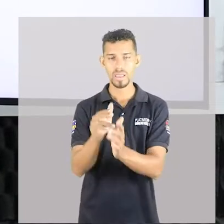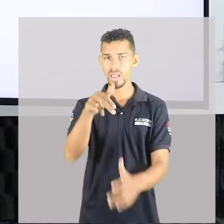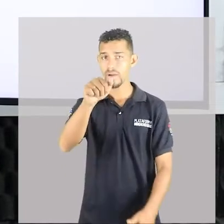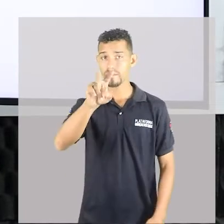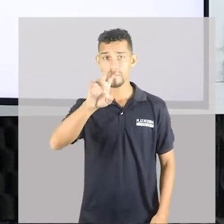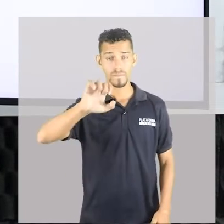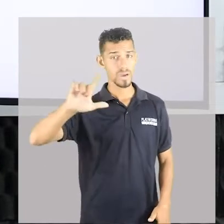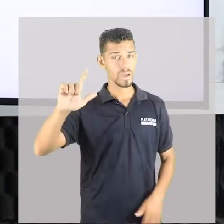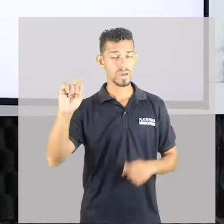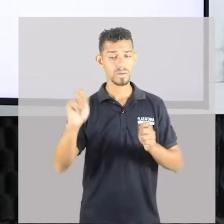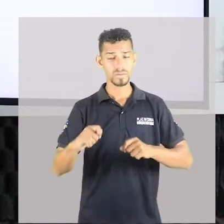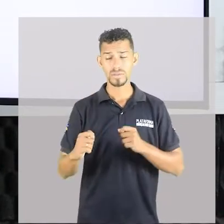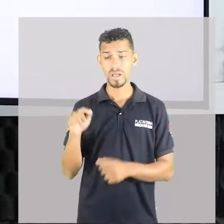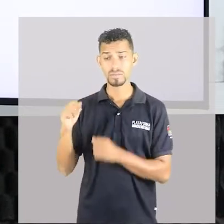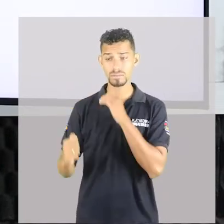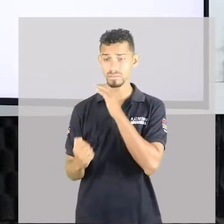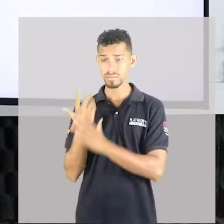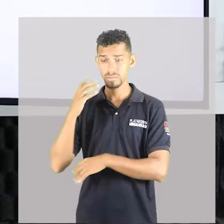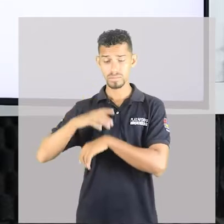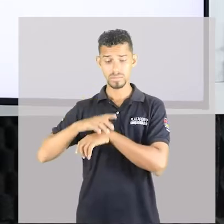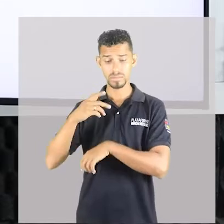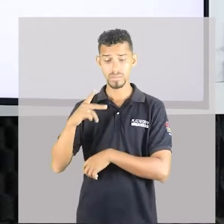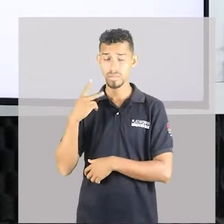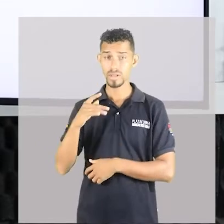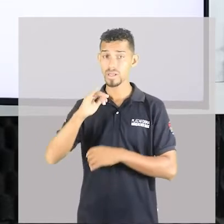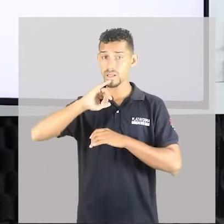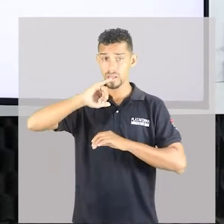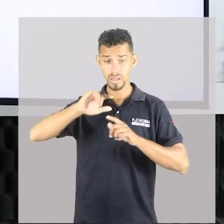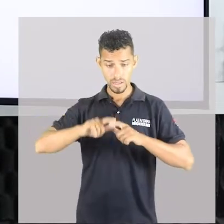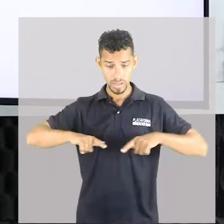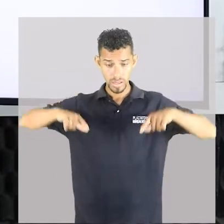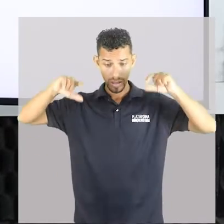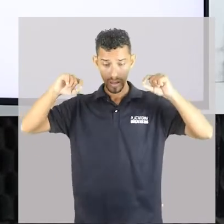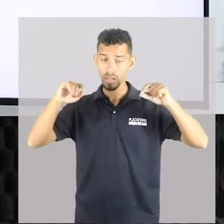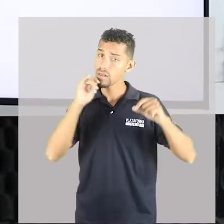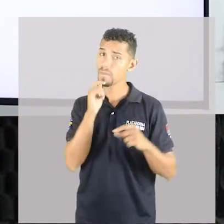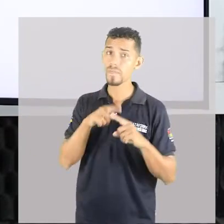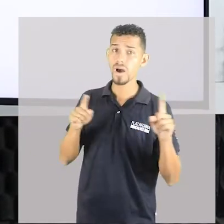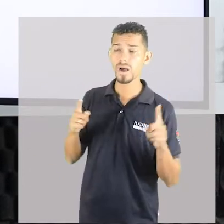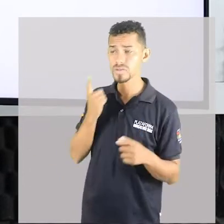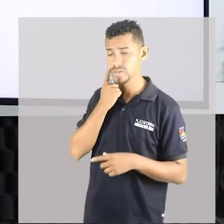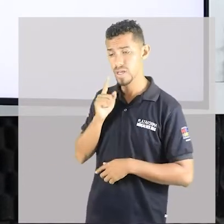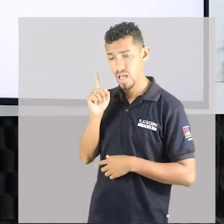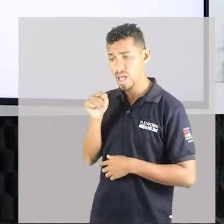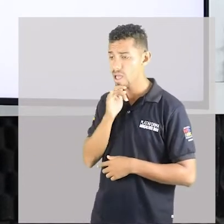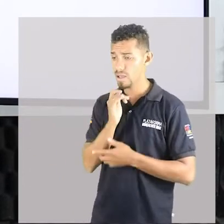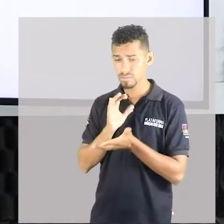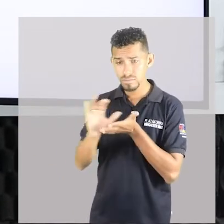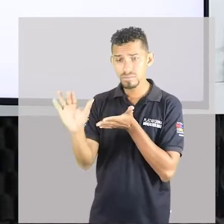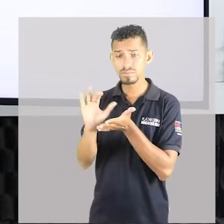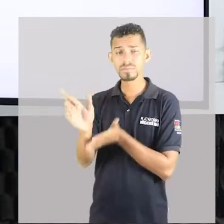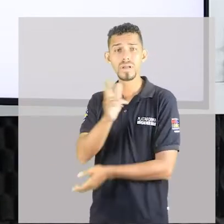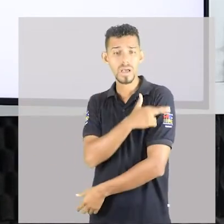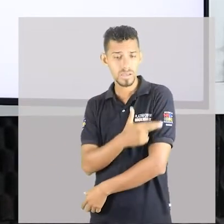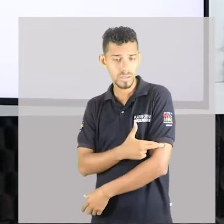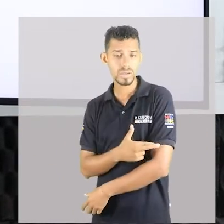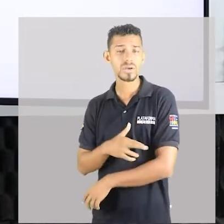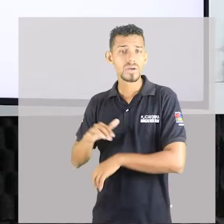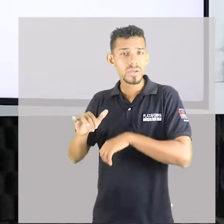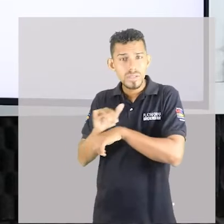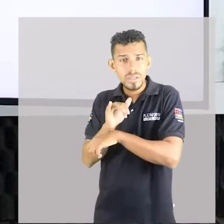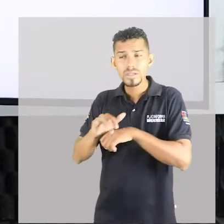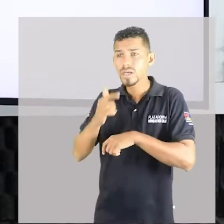na produção ali dos navios a partir do Japão, mas que é com recursos estrangeiros, que é exatamente aqueles